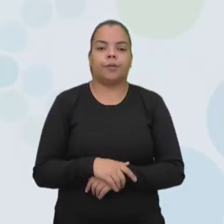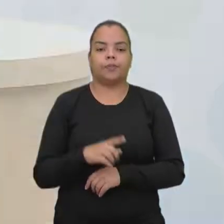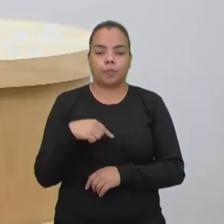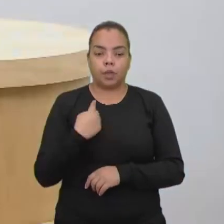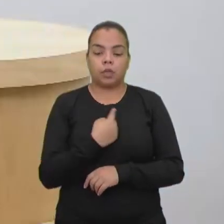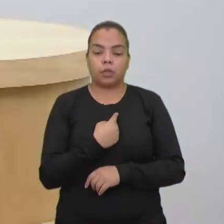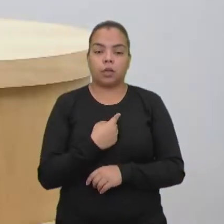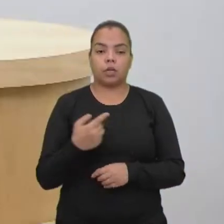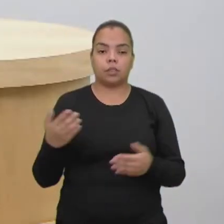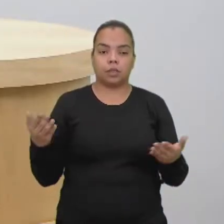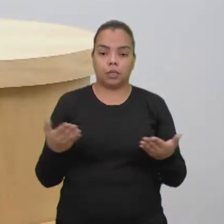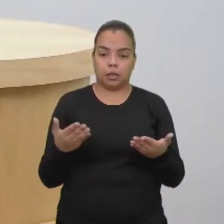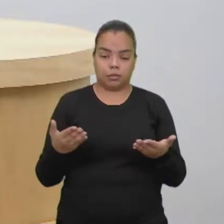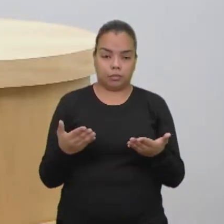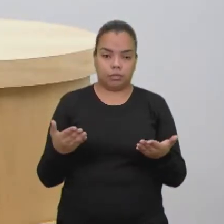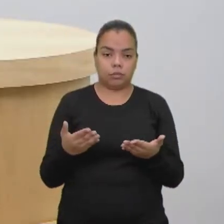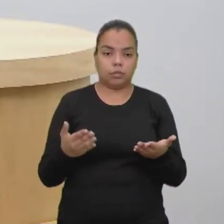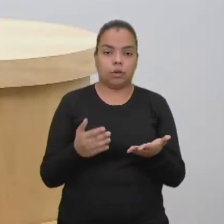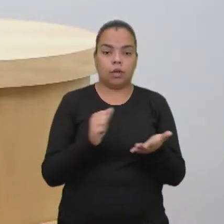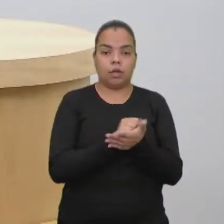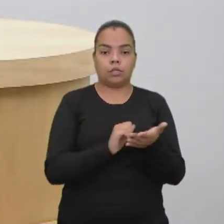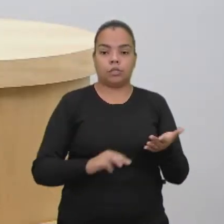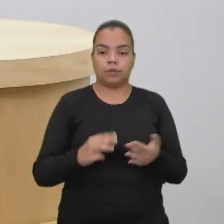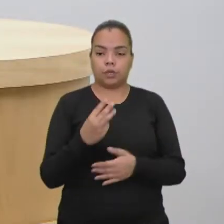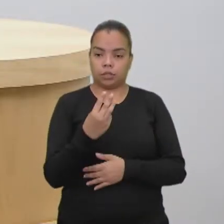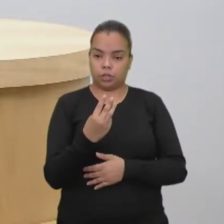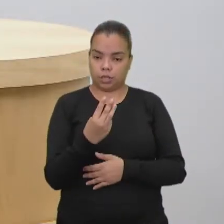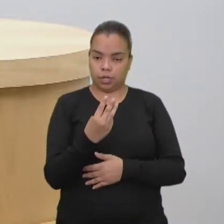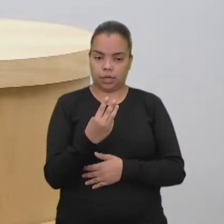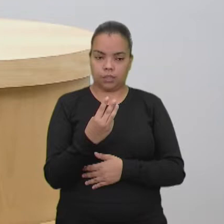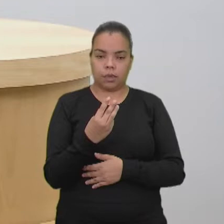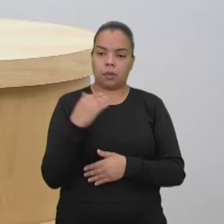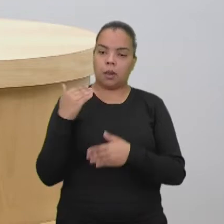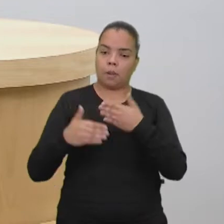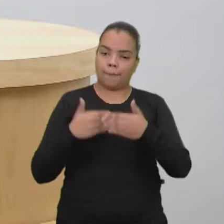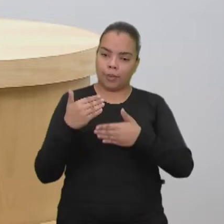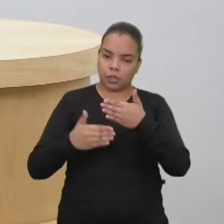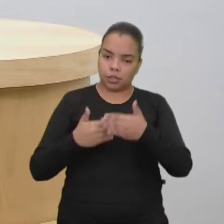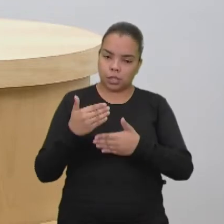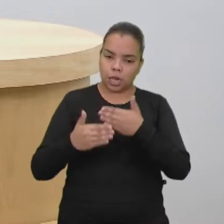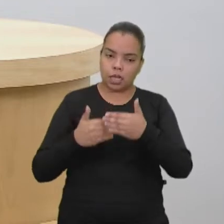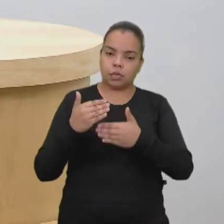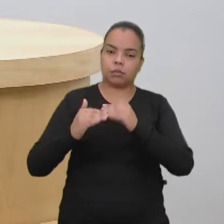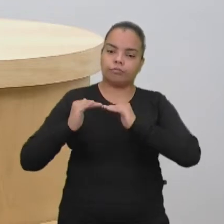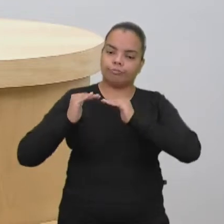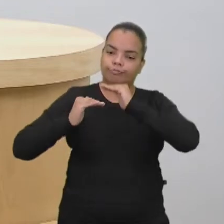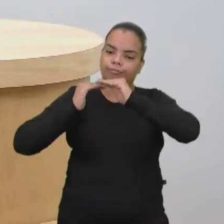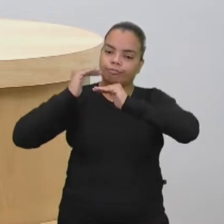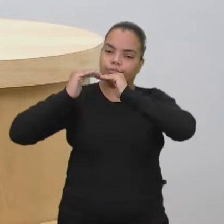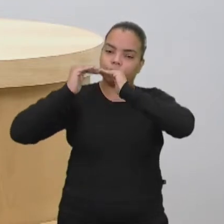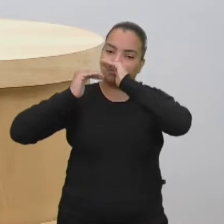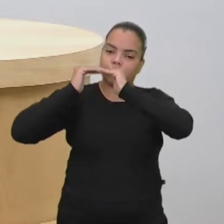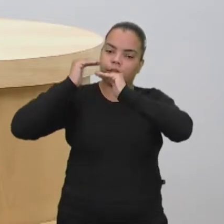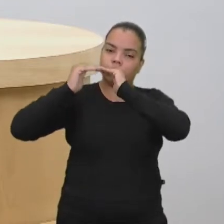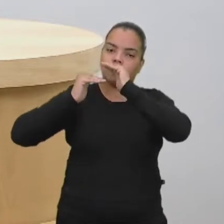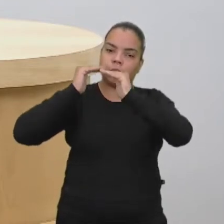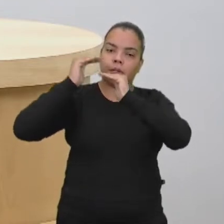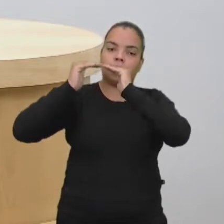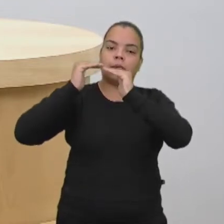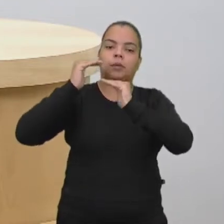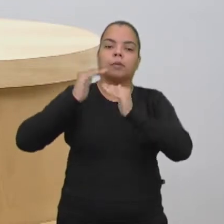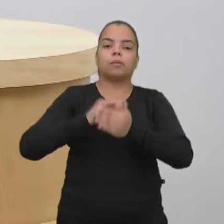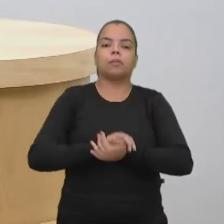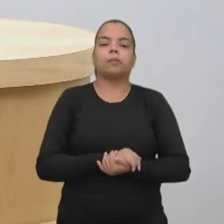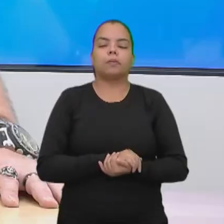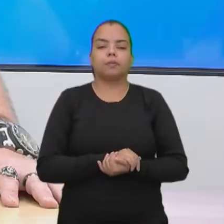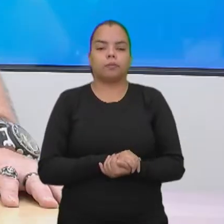na atividade 3, né? Então já estamos aí, né, nesse processo de desenvolvimento aí da atividade 3, né? Estou praticamente